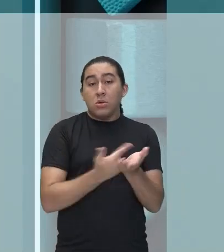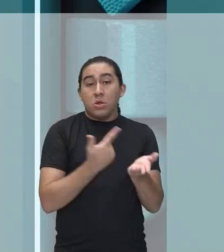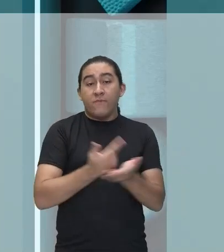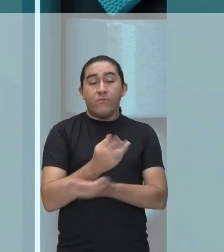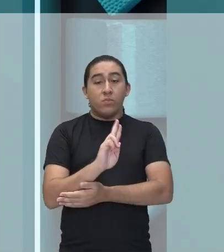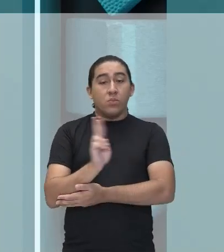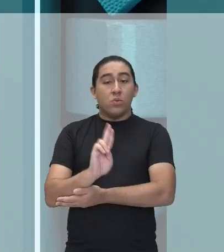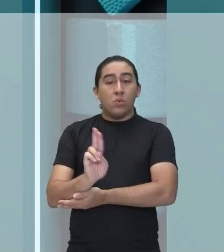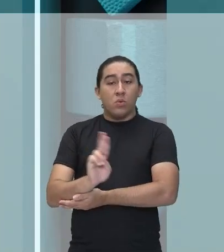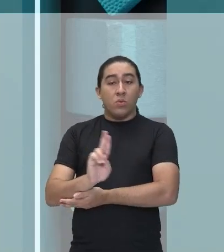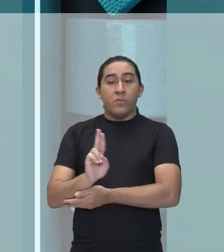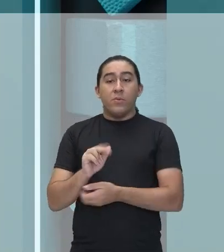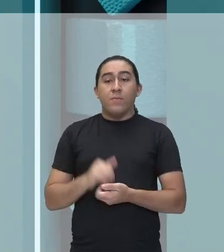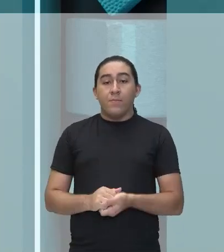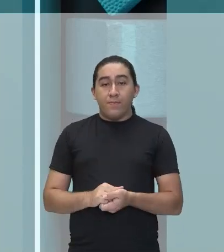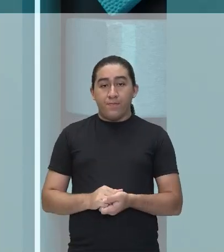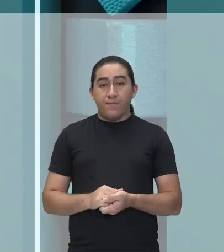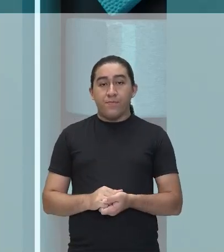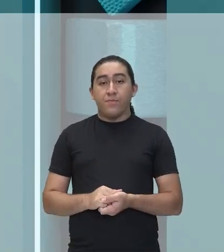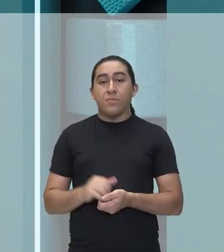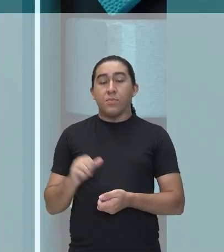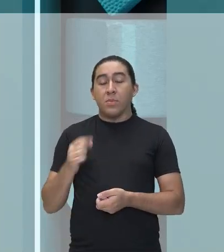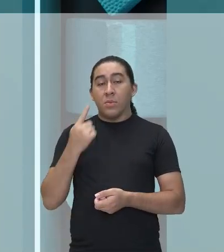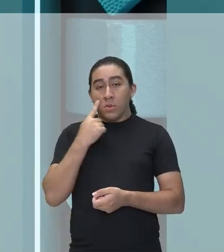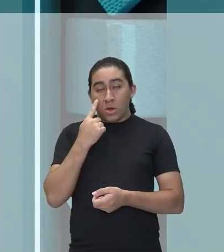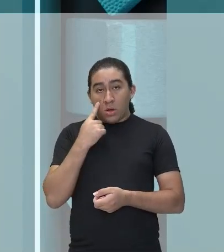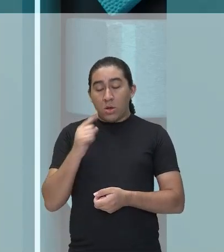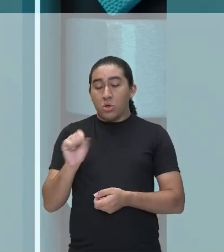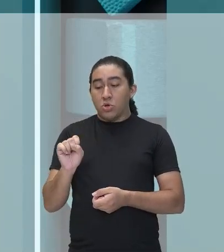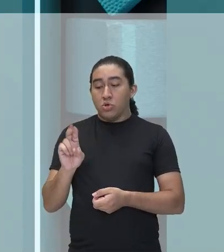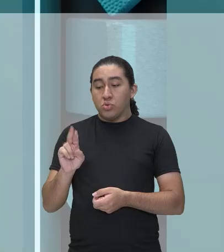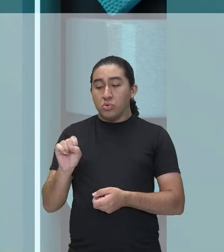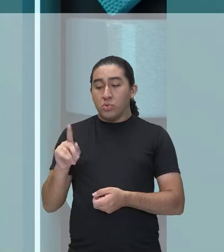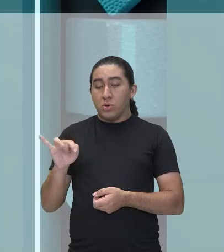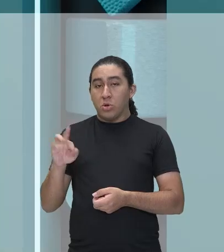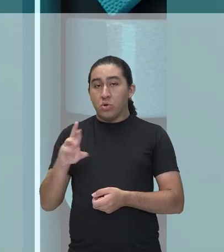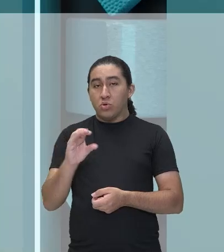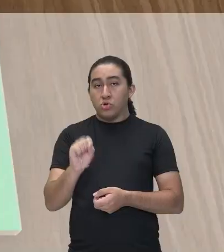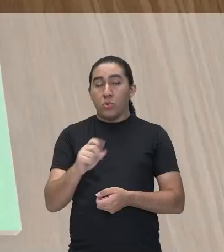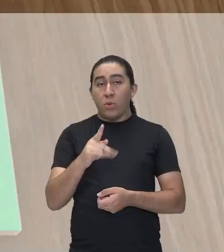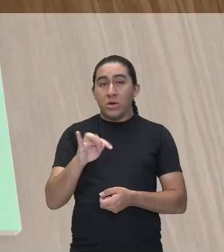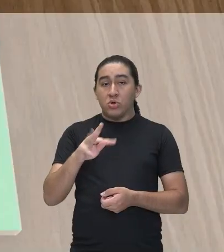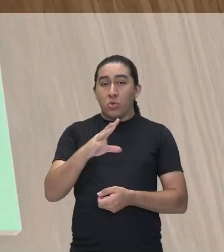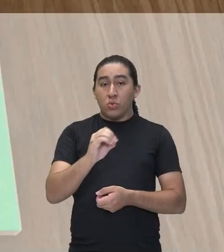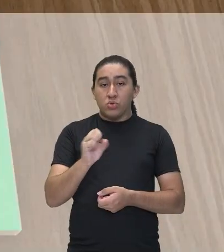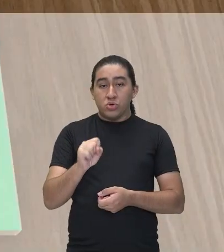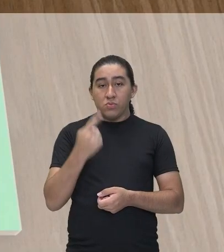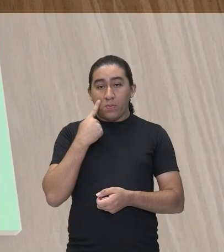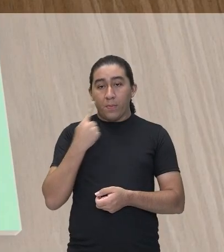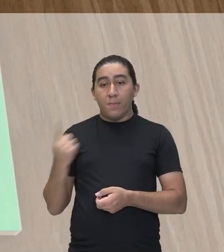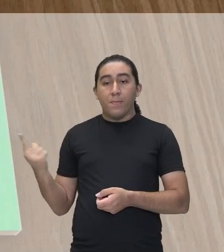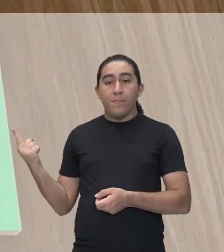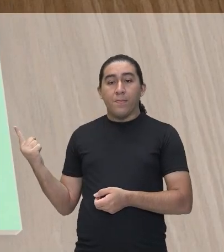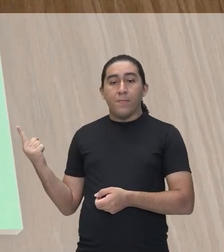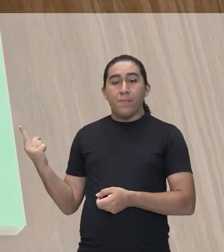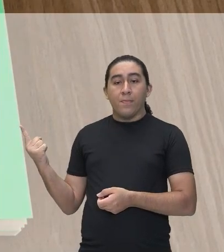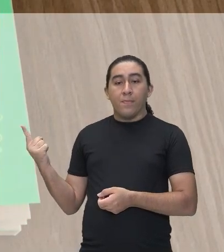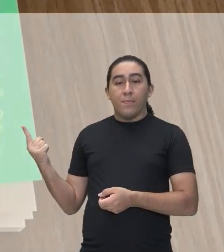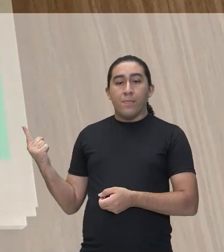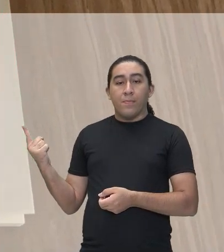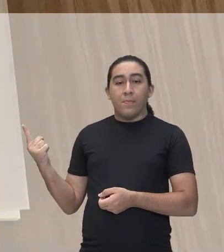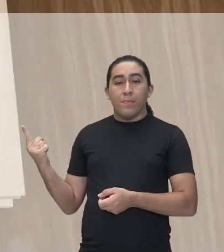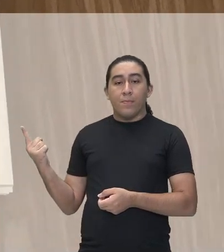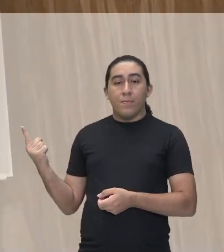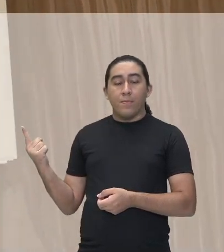chamada Suspiros Poéticos e Saudades. Então, vocês vão conhecer aqui o livro. Veja, olha,